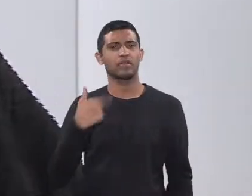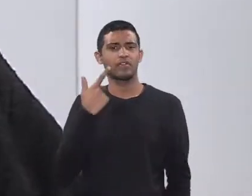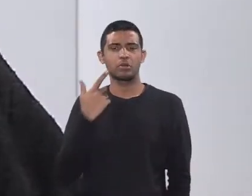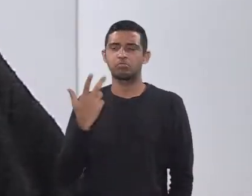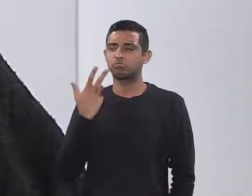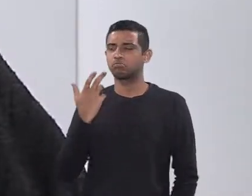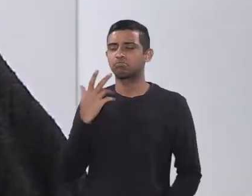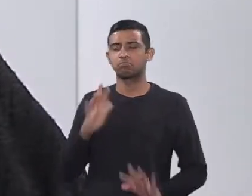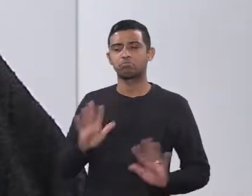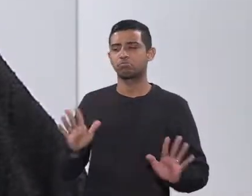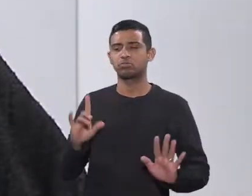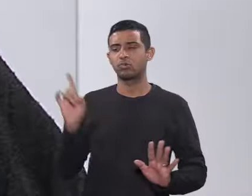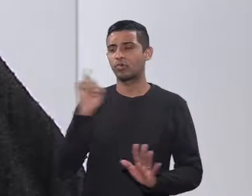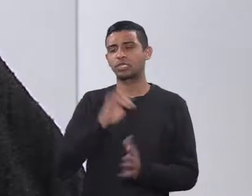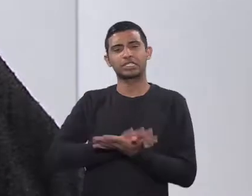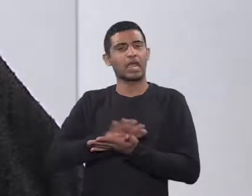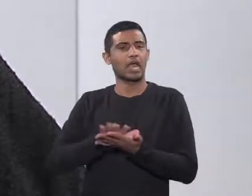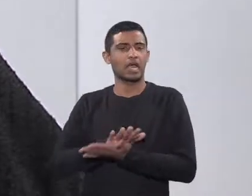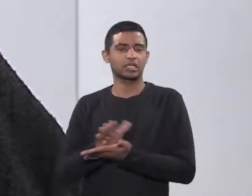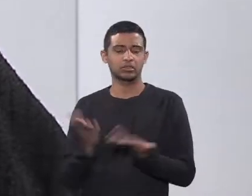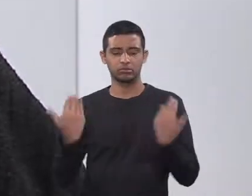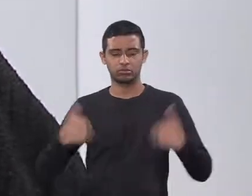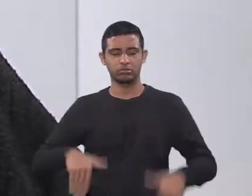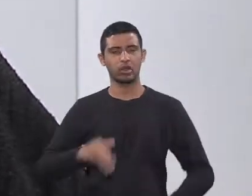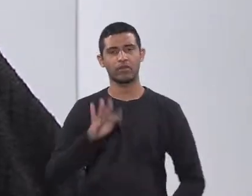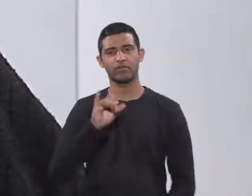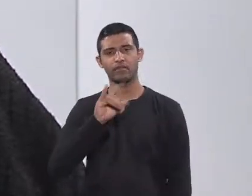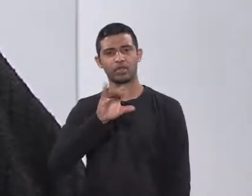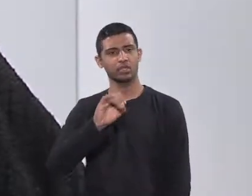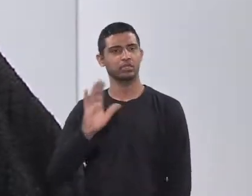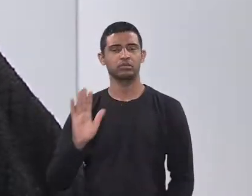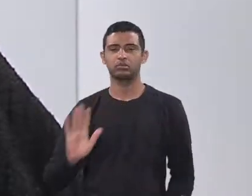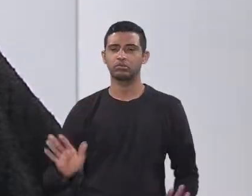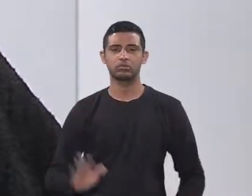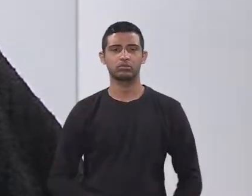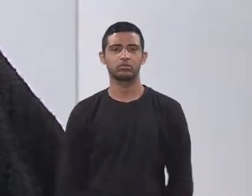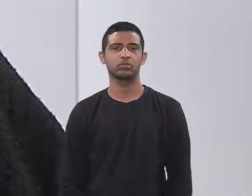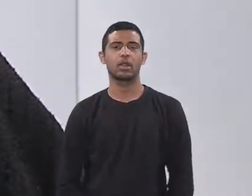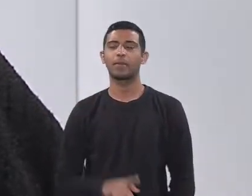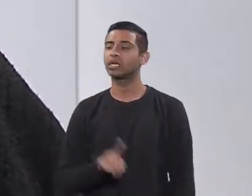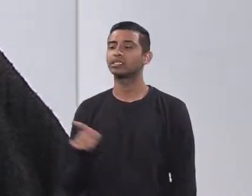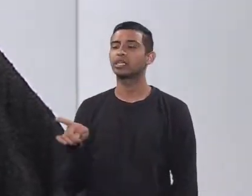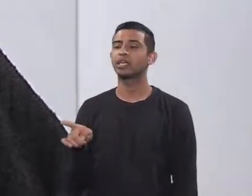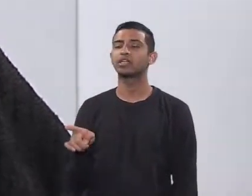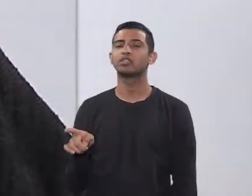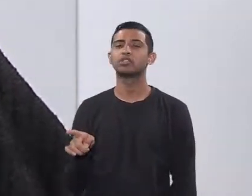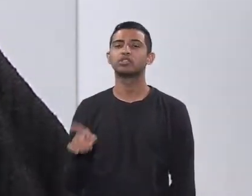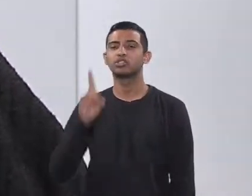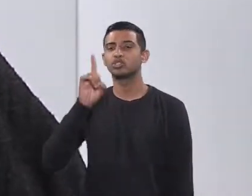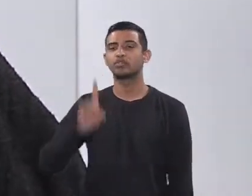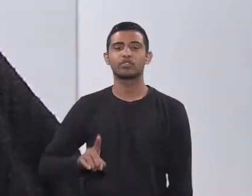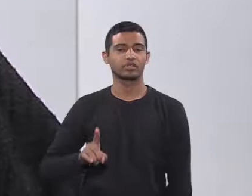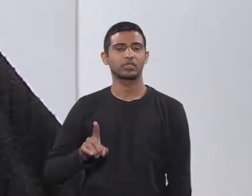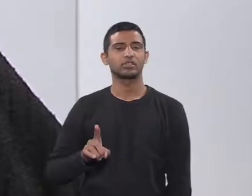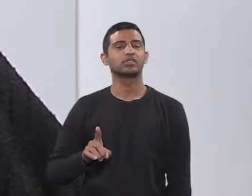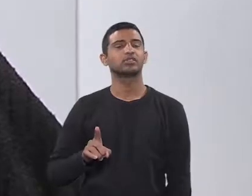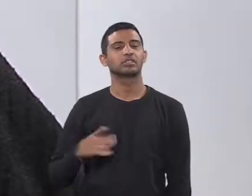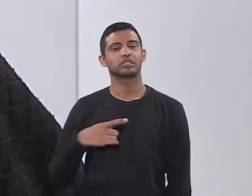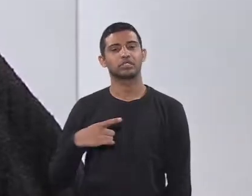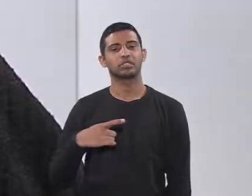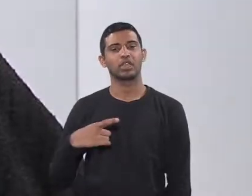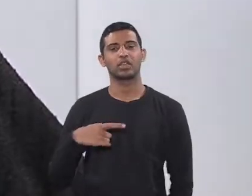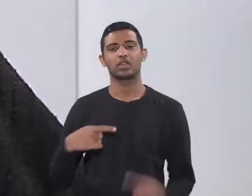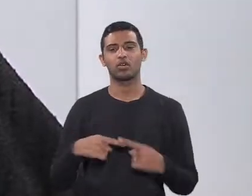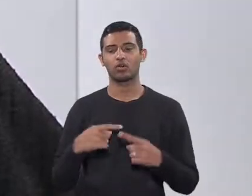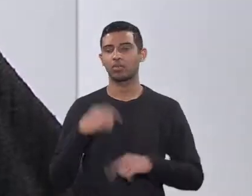comuns que não têm dificuldade alguma física, que eles têm dificuldades físicas sérias nessa questão